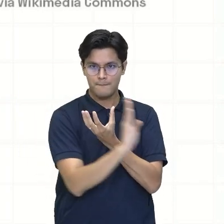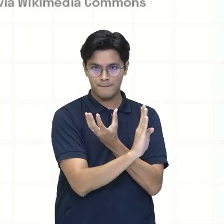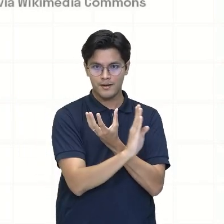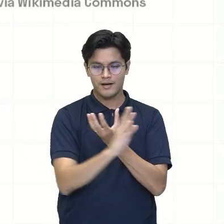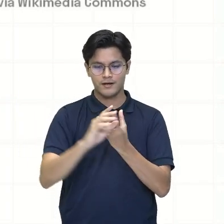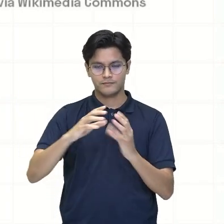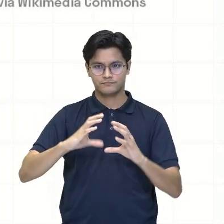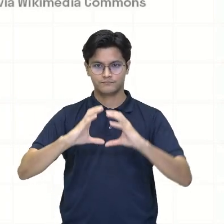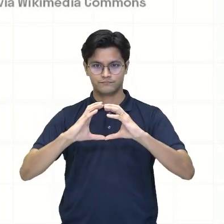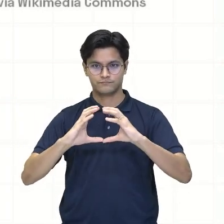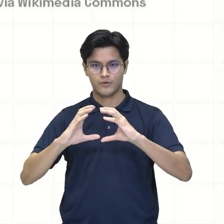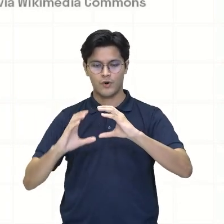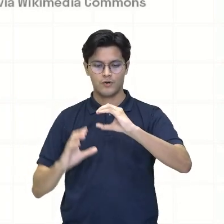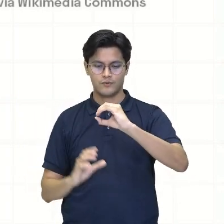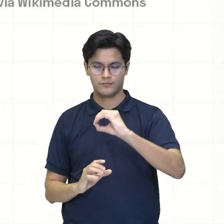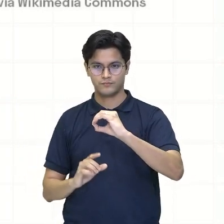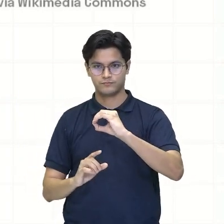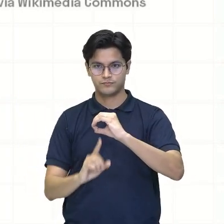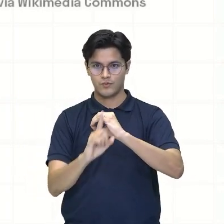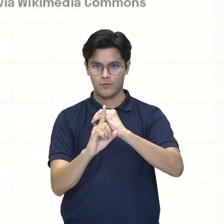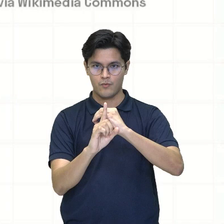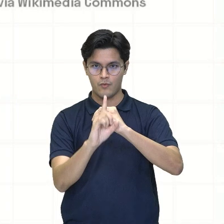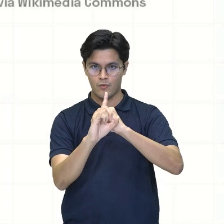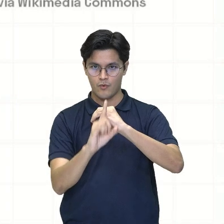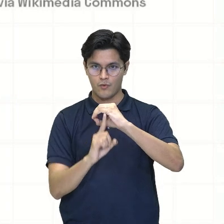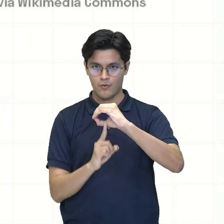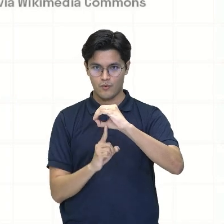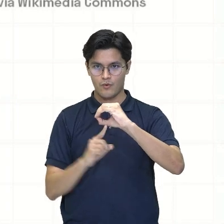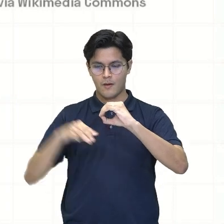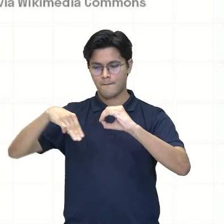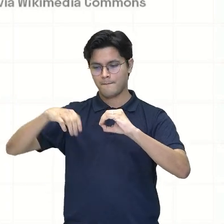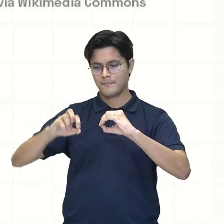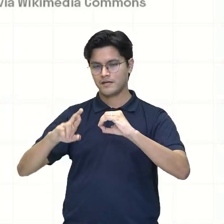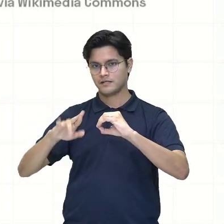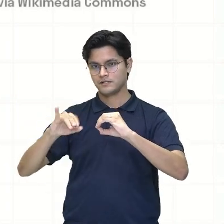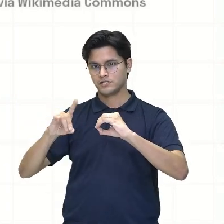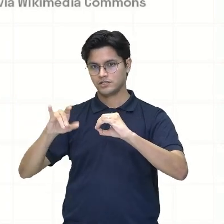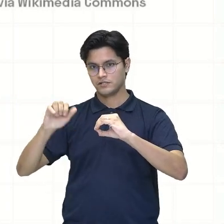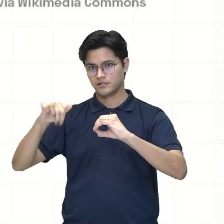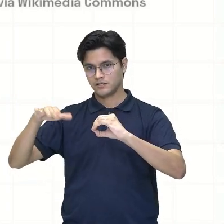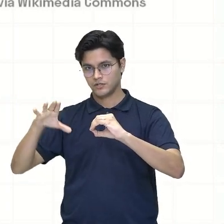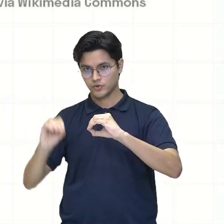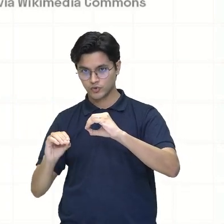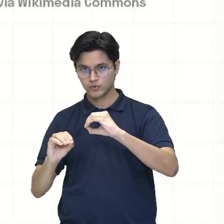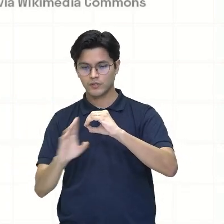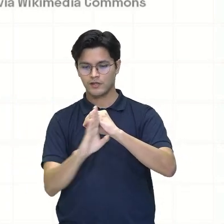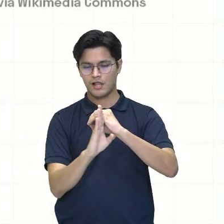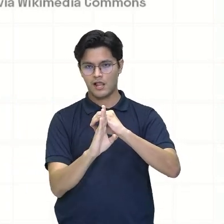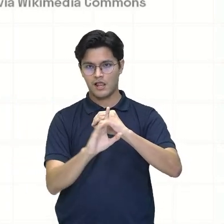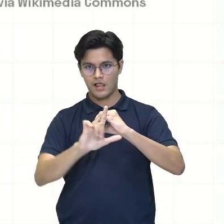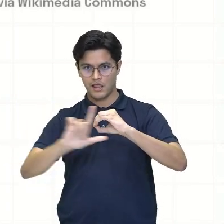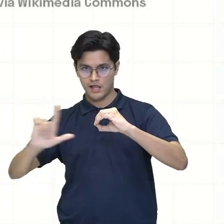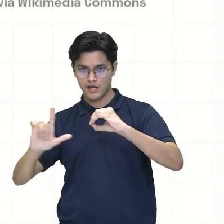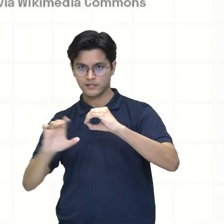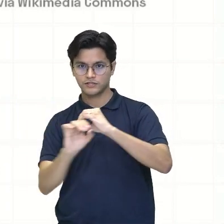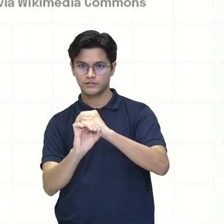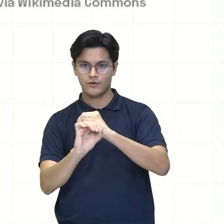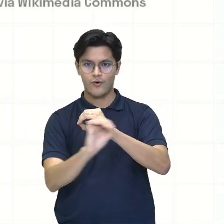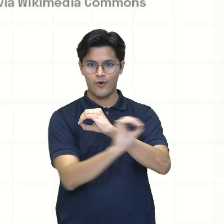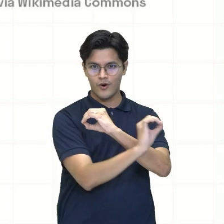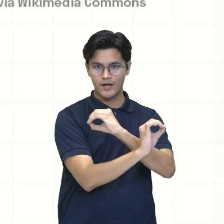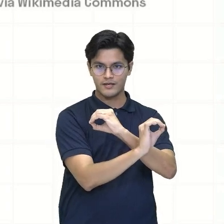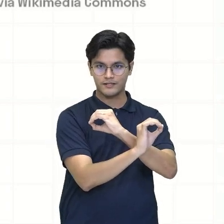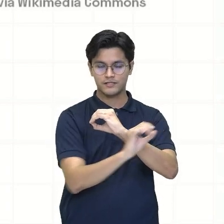cortada aí pelo meridiano de Greenwich. Então, nós temos o hemisfério leste e o hemisfério oeste. Mas